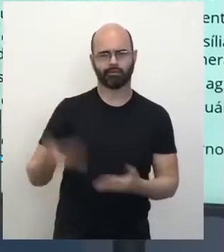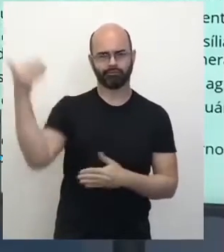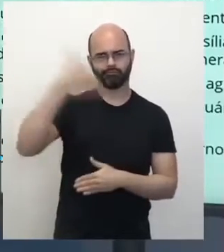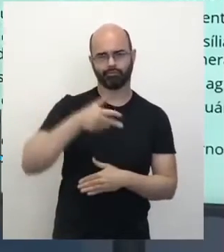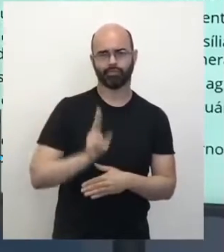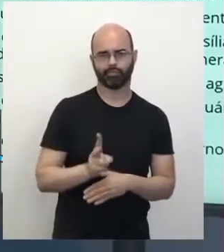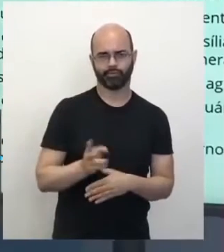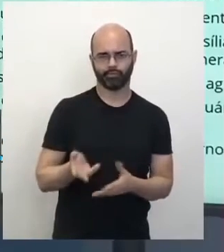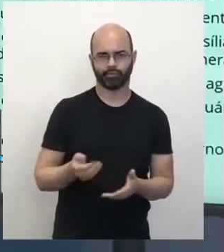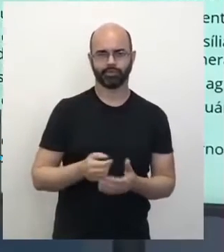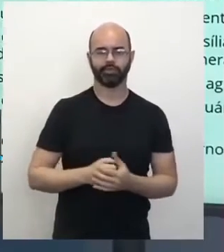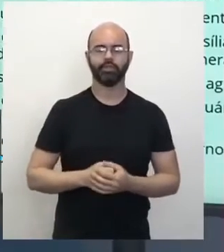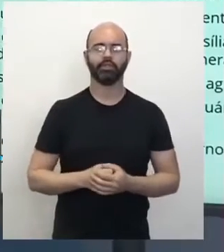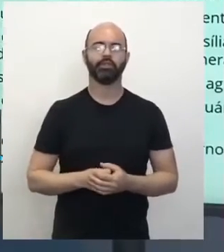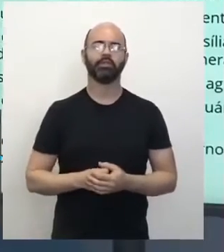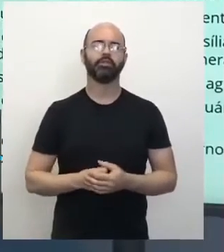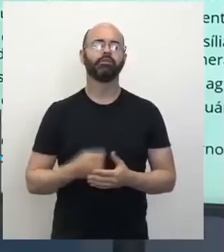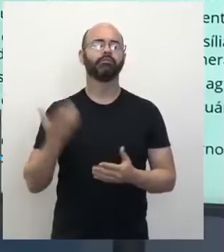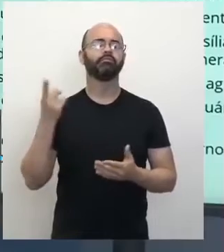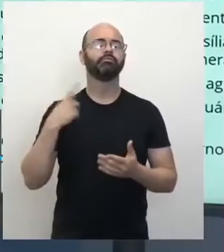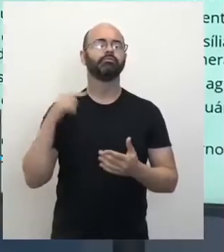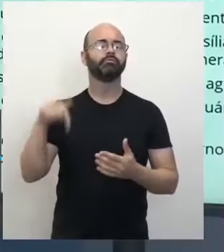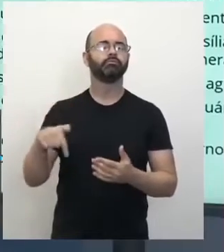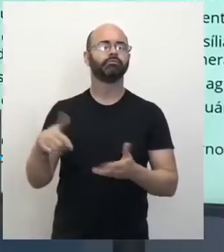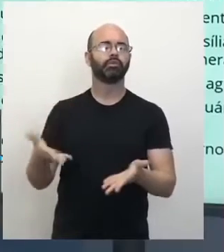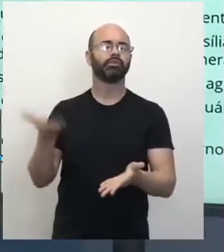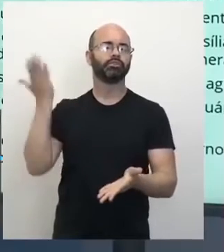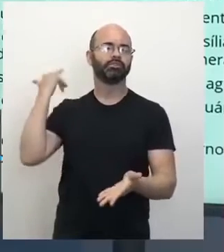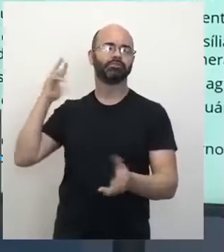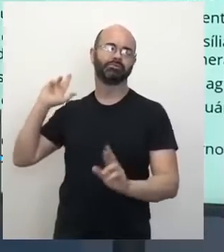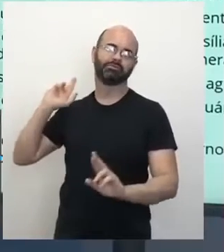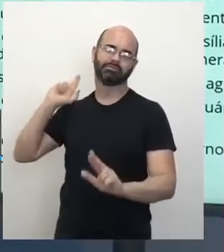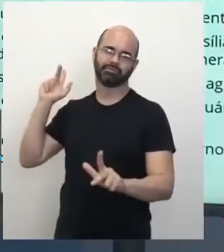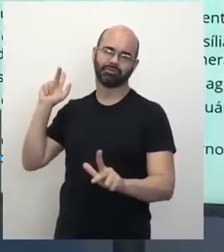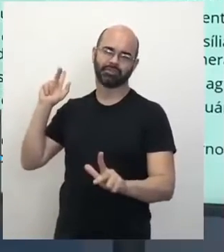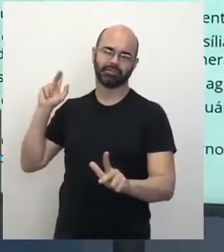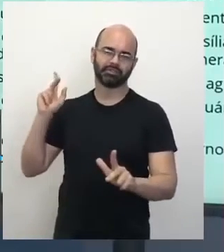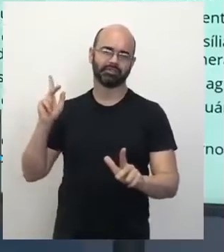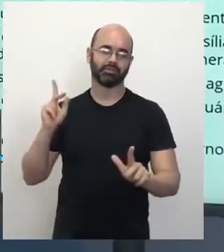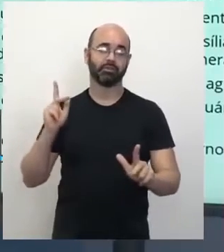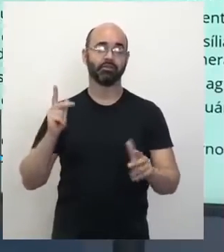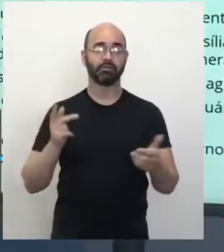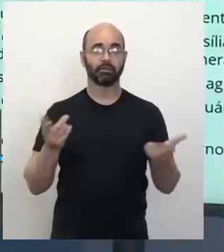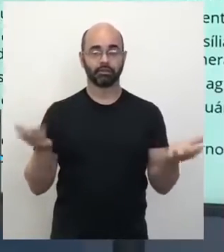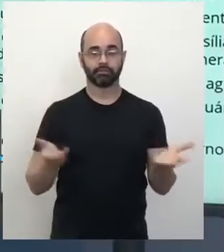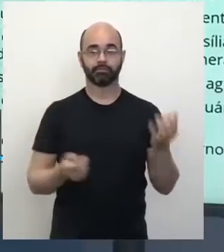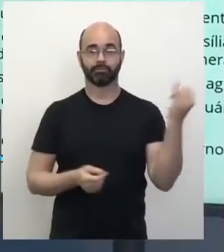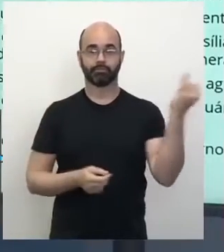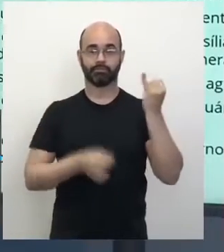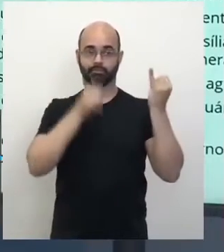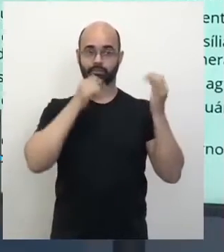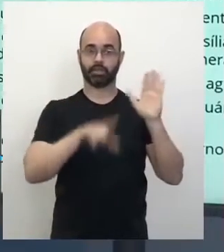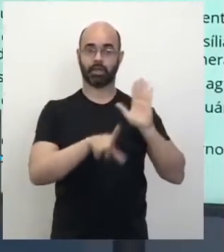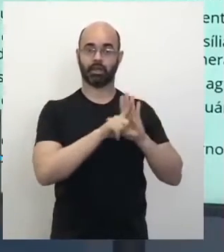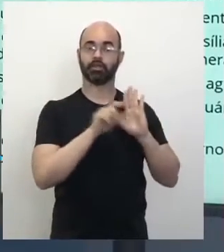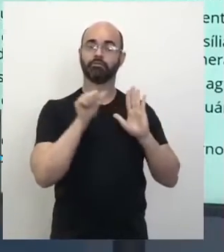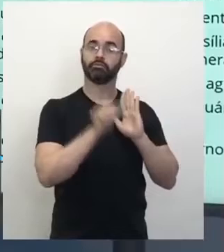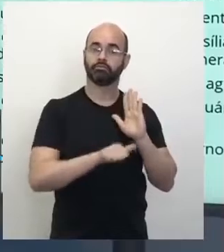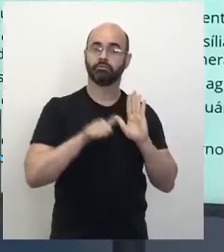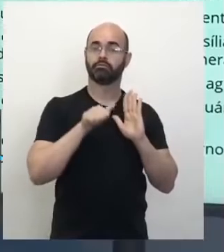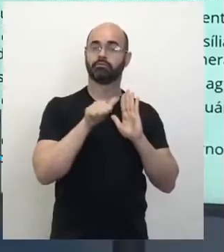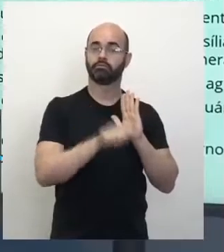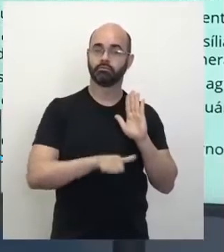relação diferente do que se tinha nessa época, né? Então, por isso que é importante, né, as leis serem reformuladas,